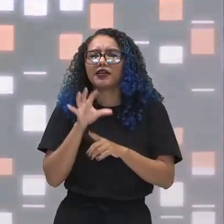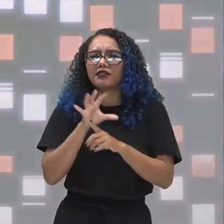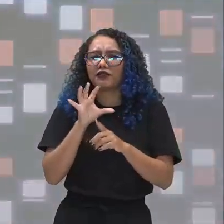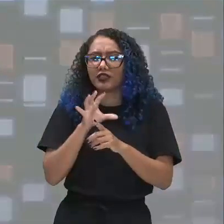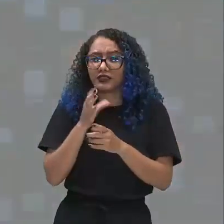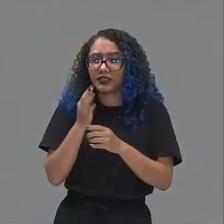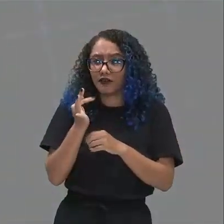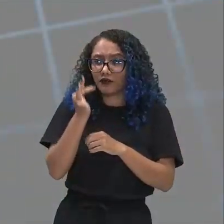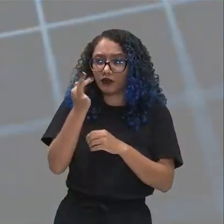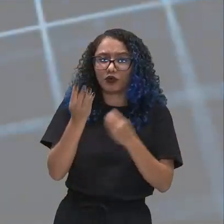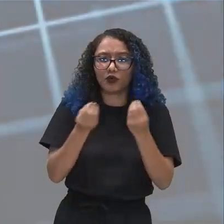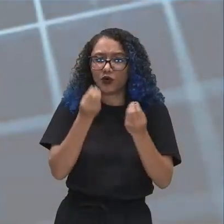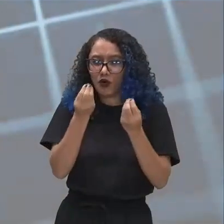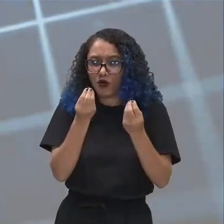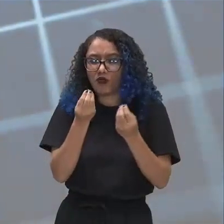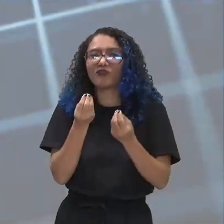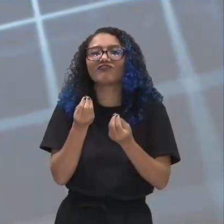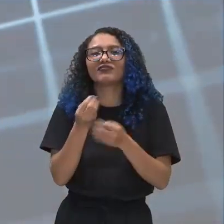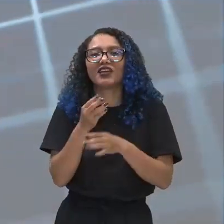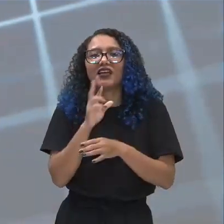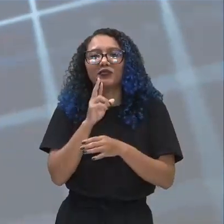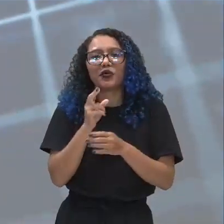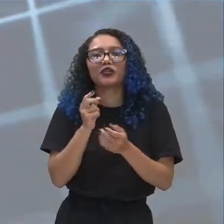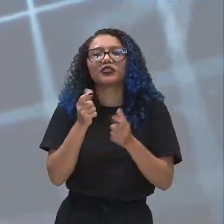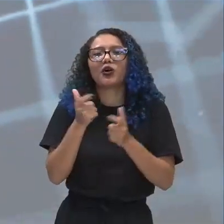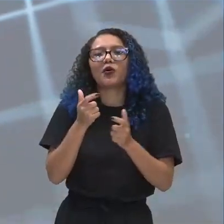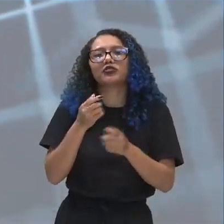está escrita no DNA.